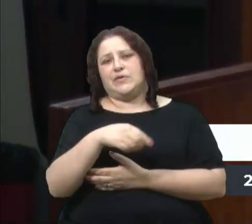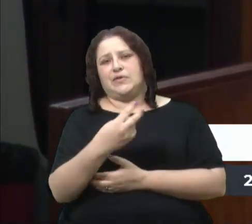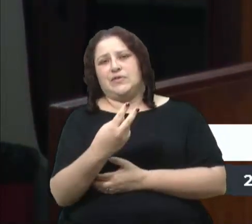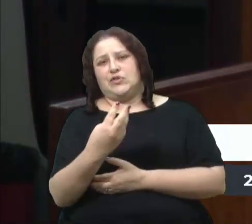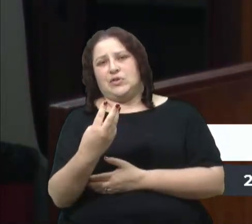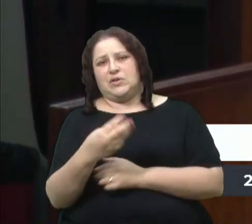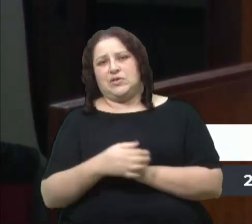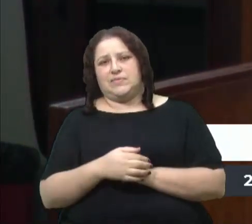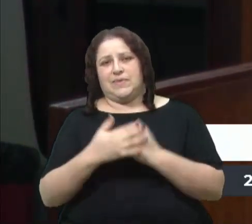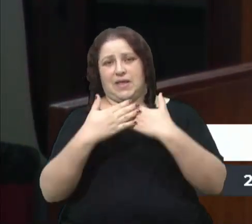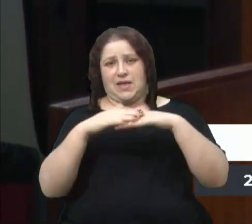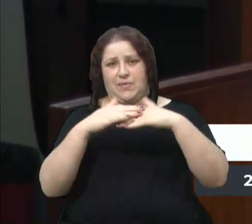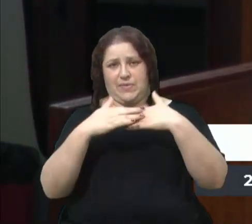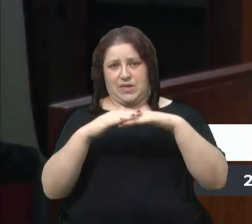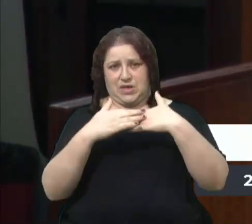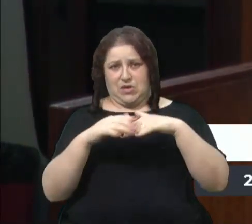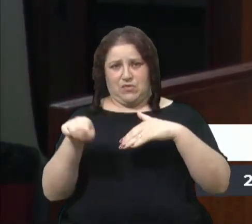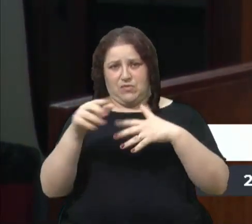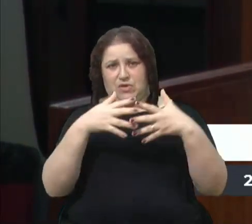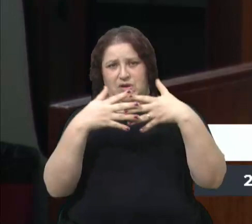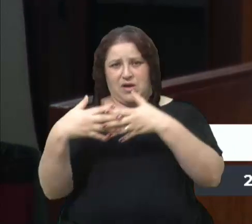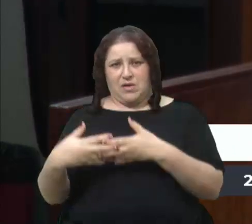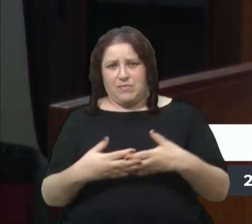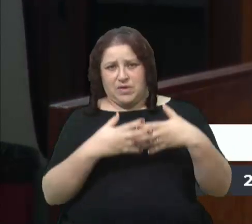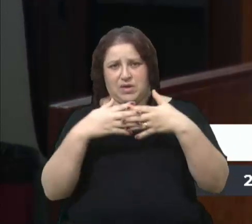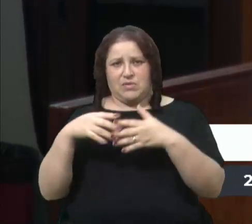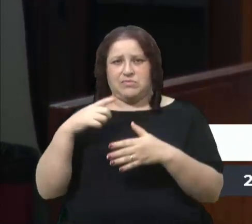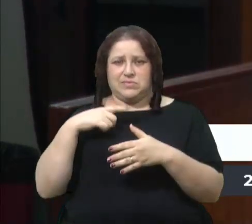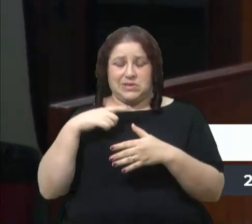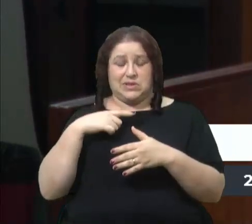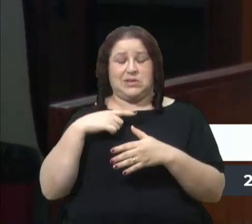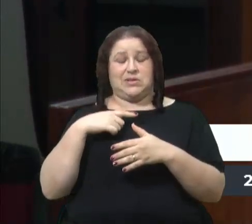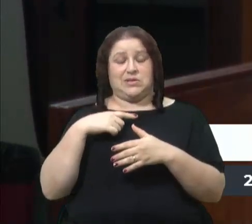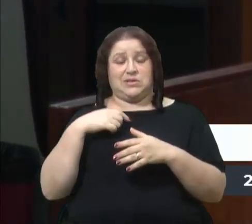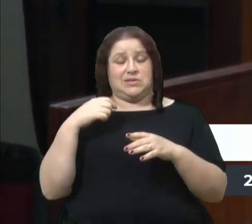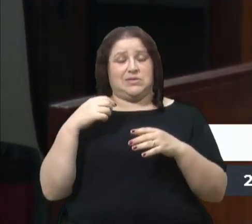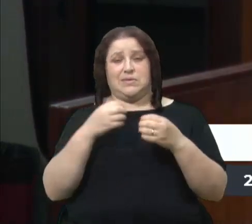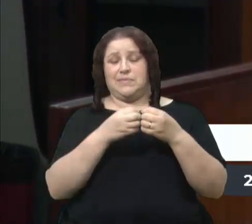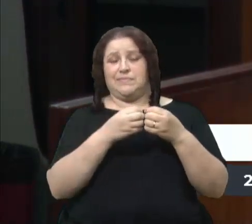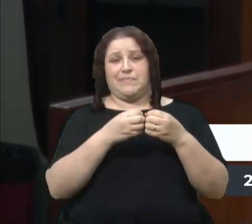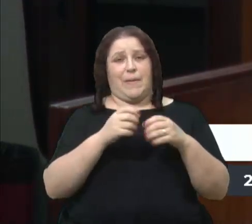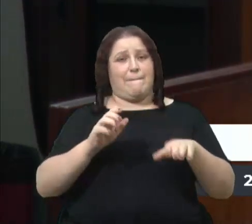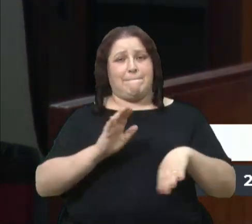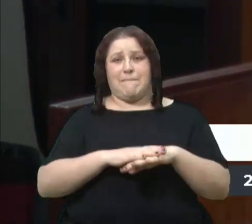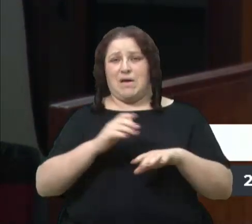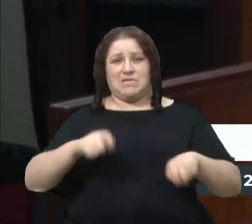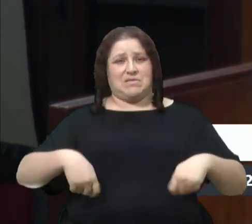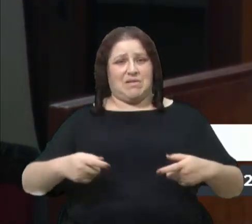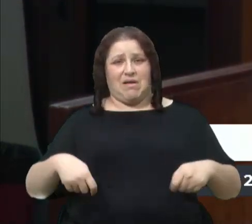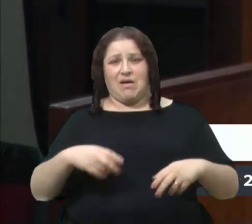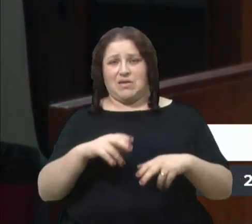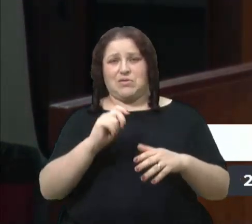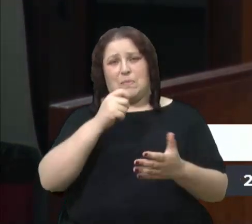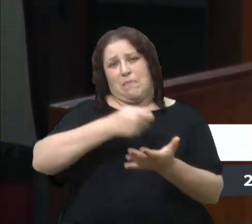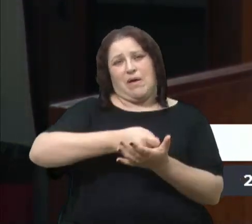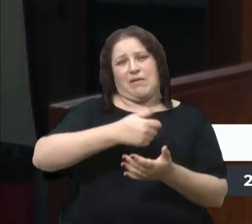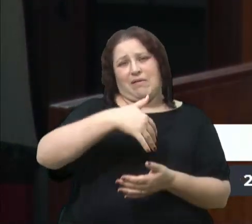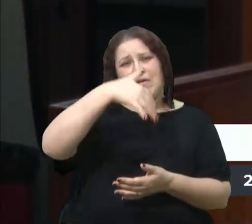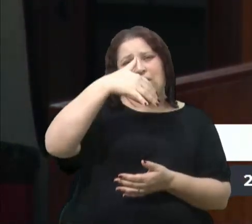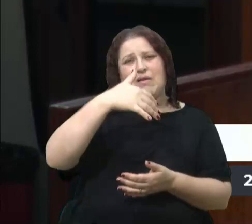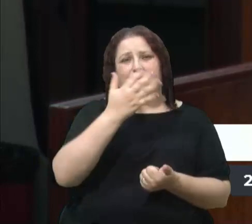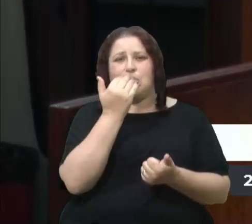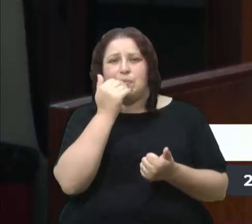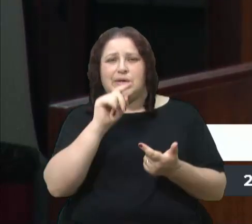caminhão, gente, para vocês terem uma ideia, que é aí onde impacta nos alimentos, no vestuário, enfim, toda a nossa questão, né? Ele